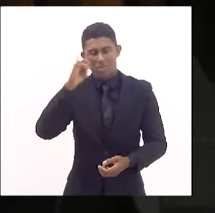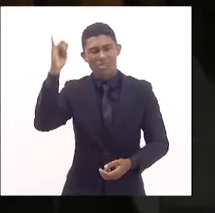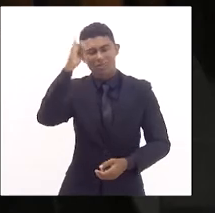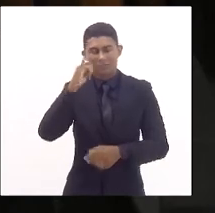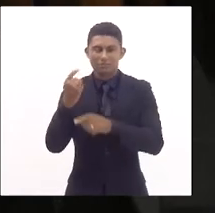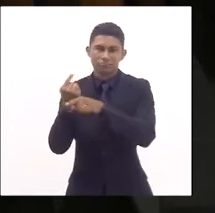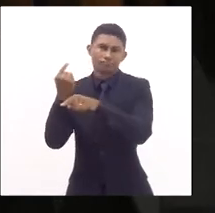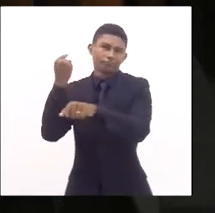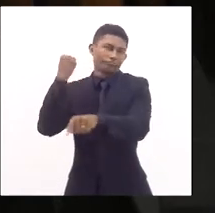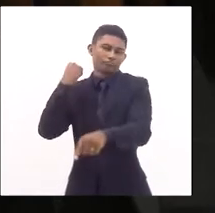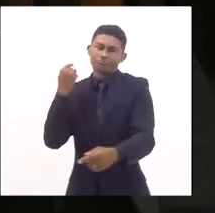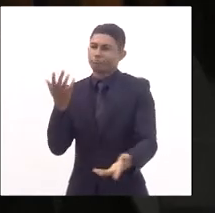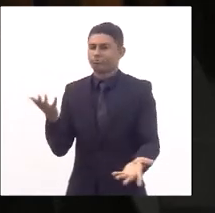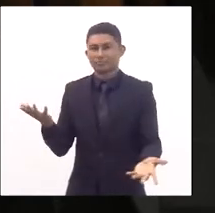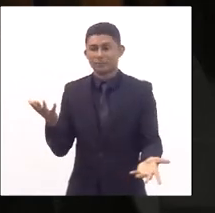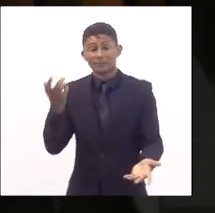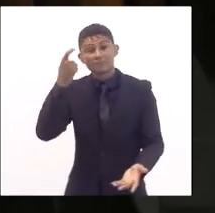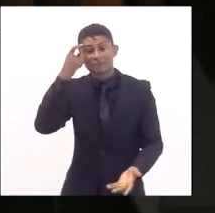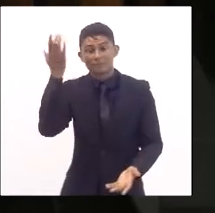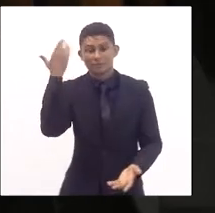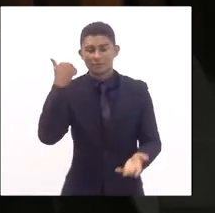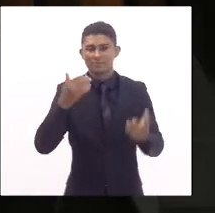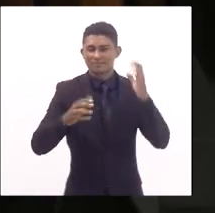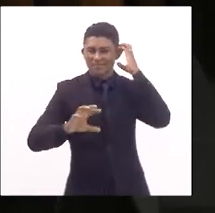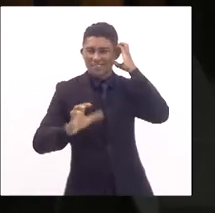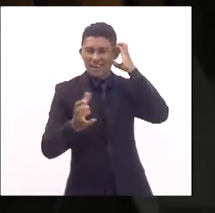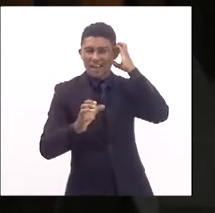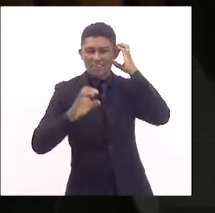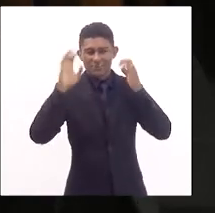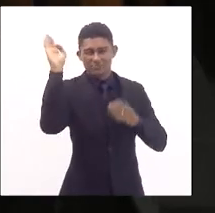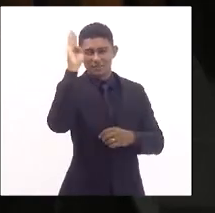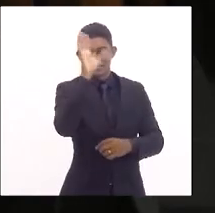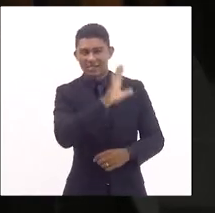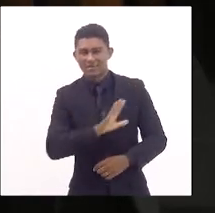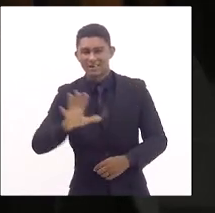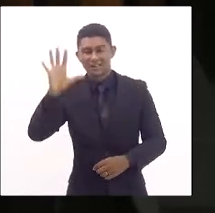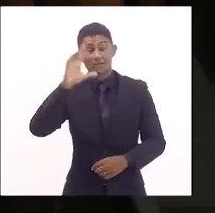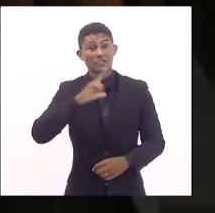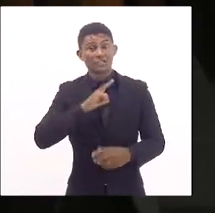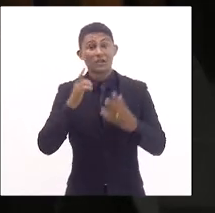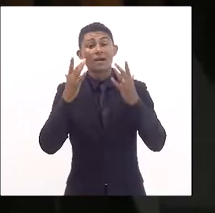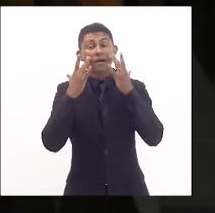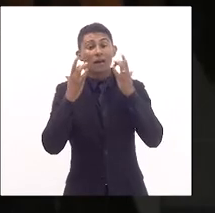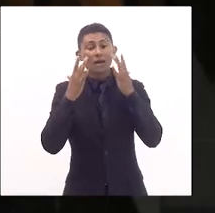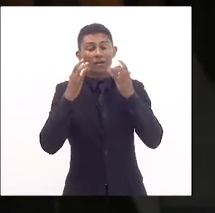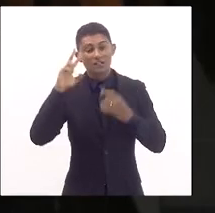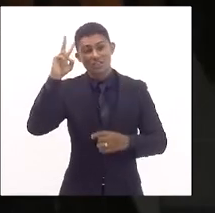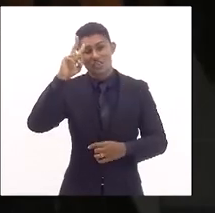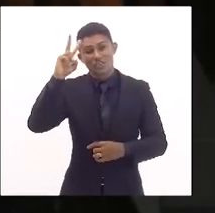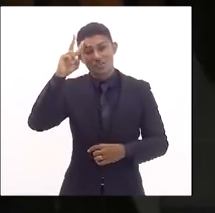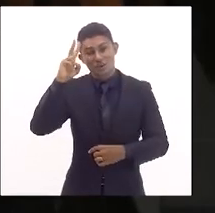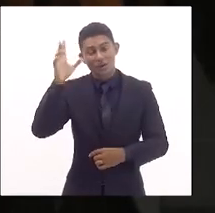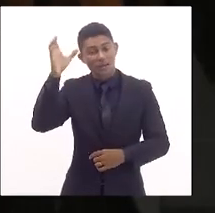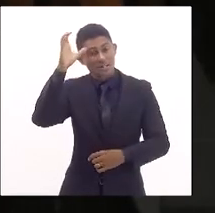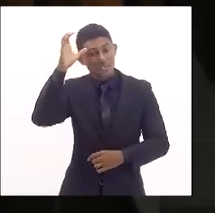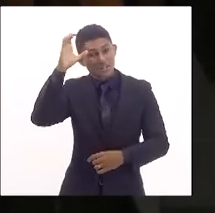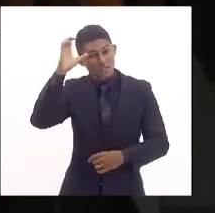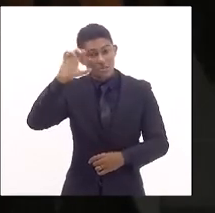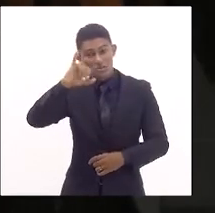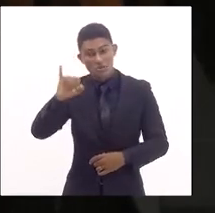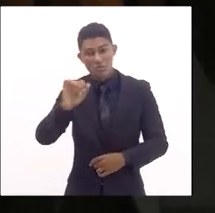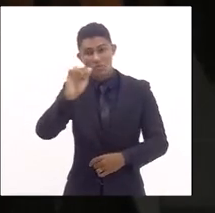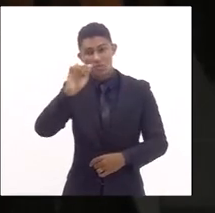aqui o da Rádio Nacional histórias do tio Jão do tempo em que os bichos